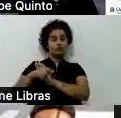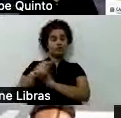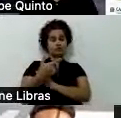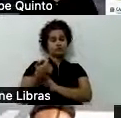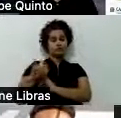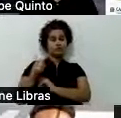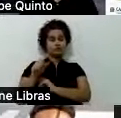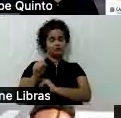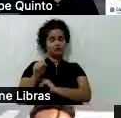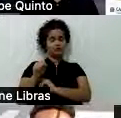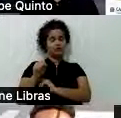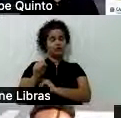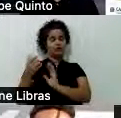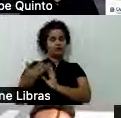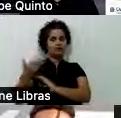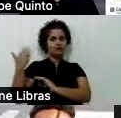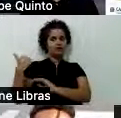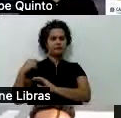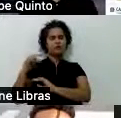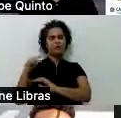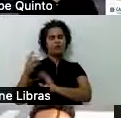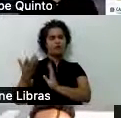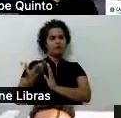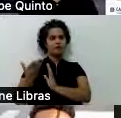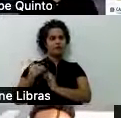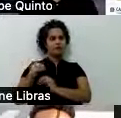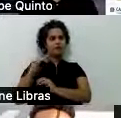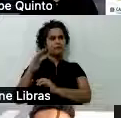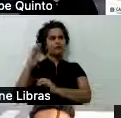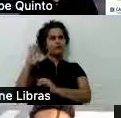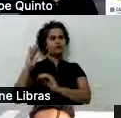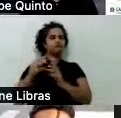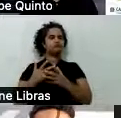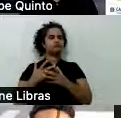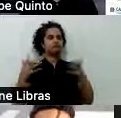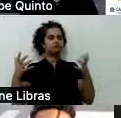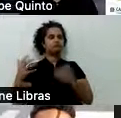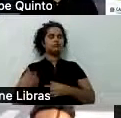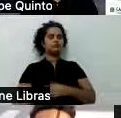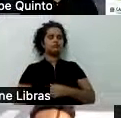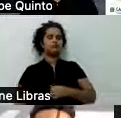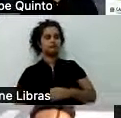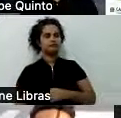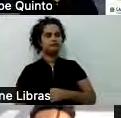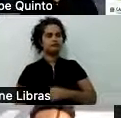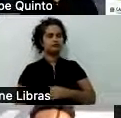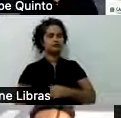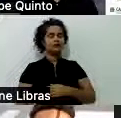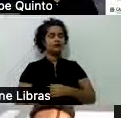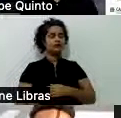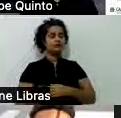existem hoje, eram poucos exemplos de casos que tivessem algum desenvolvimento, né, que